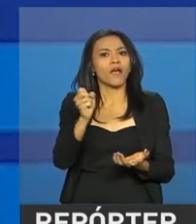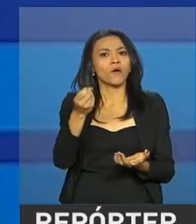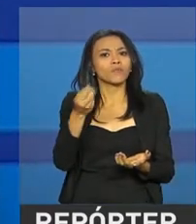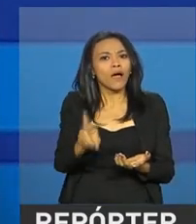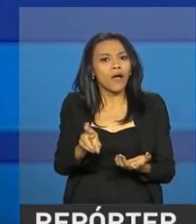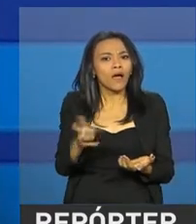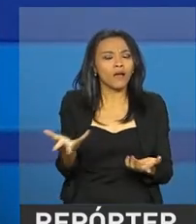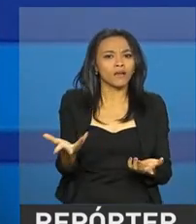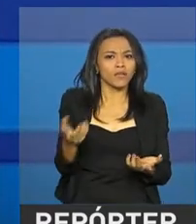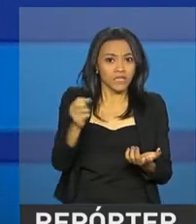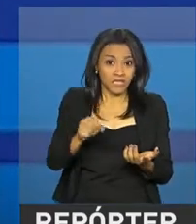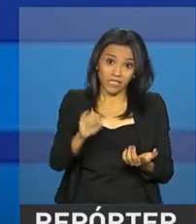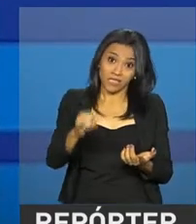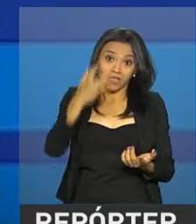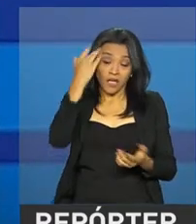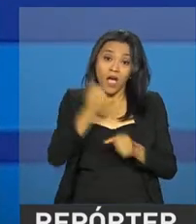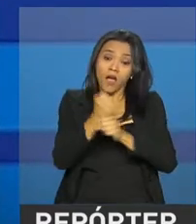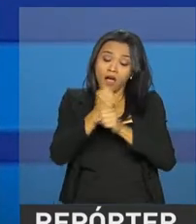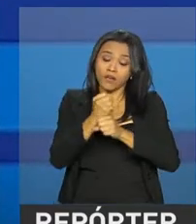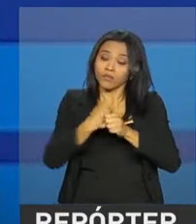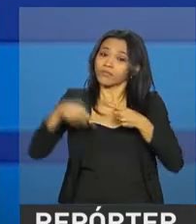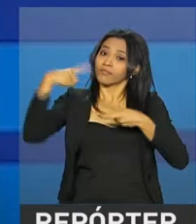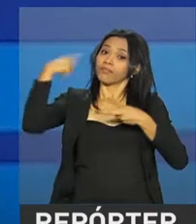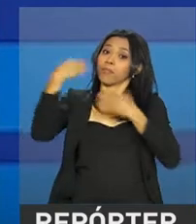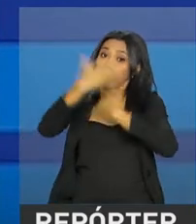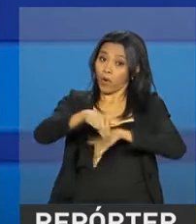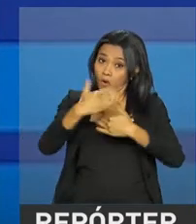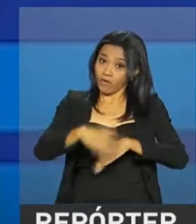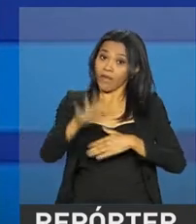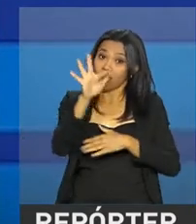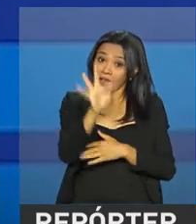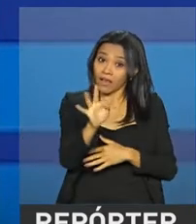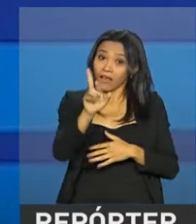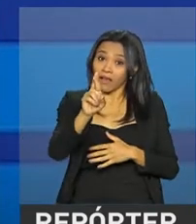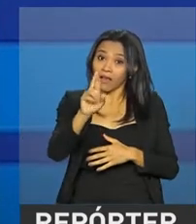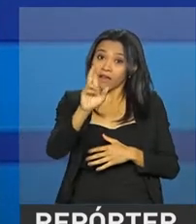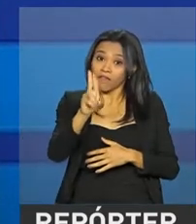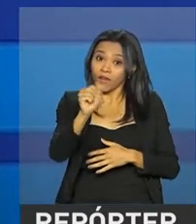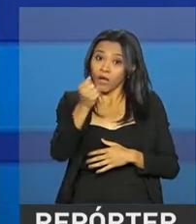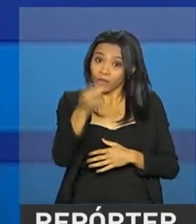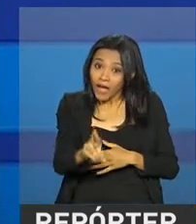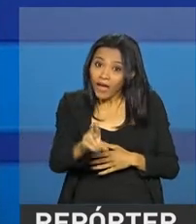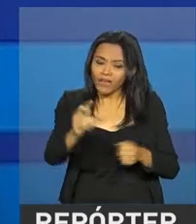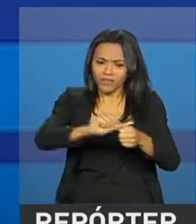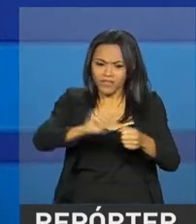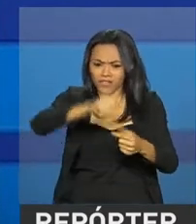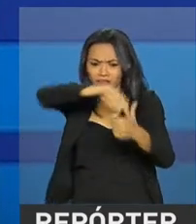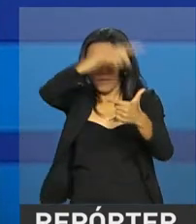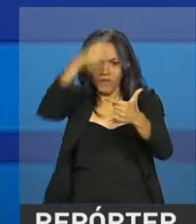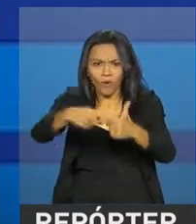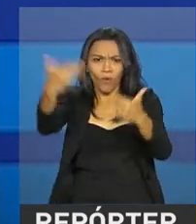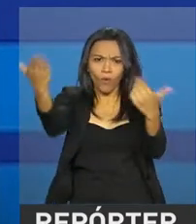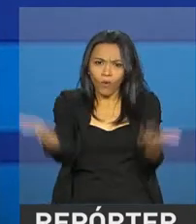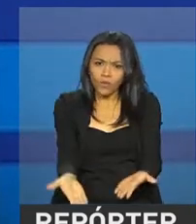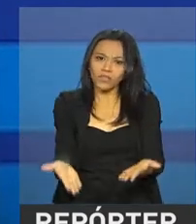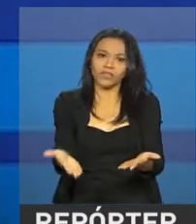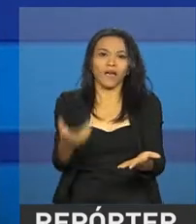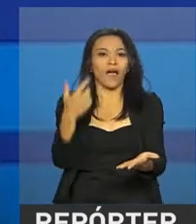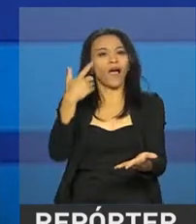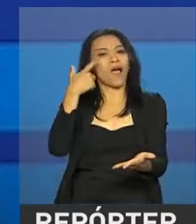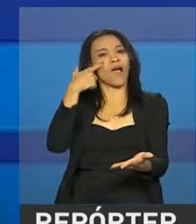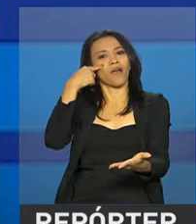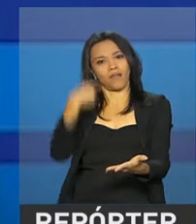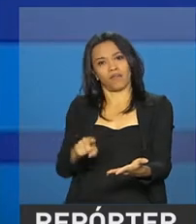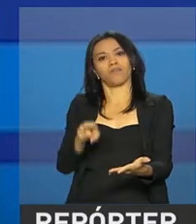probabilidade de ter fraudado certames em anos anteriores e você sabe que ela está indo fazer hoje, Você vai tentar fazer um flagrante, correto? Doutor. Então,